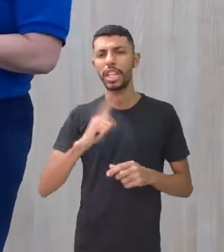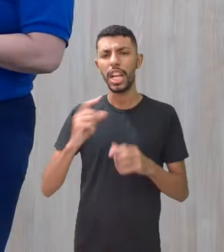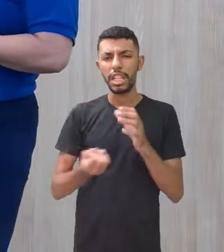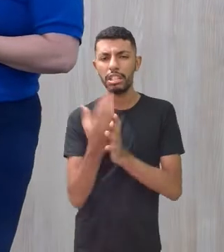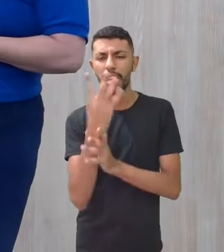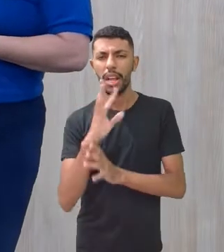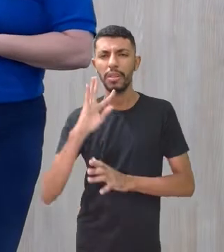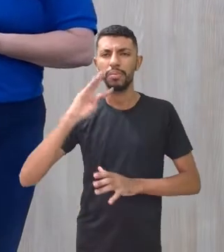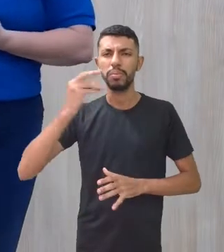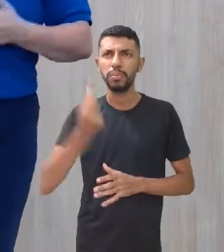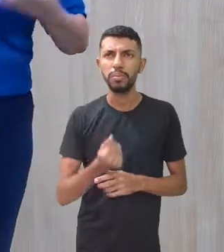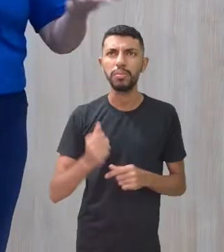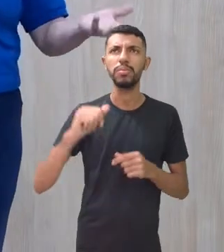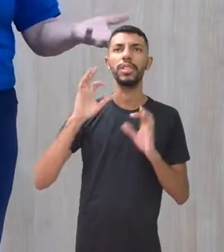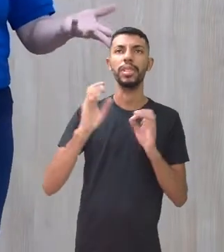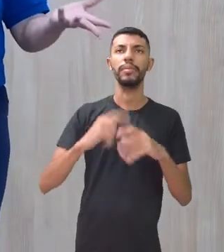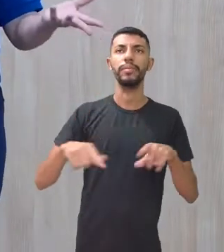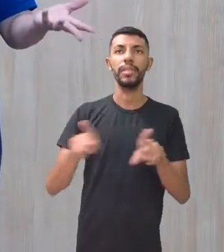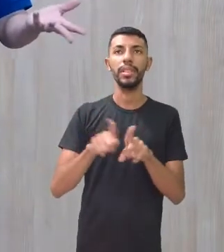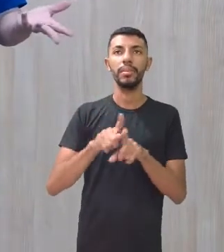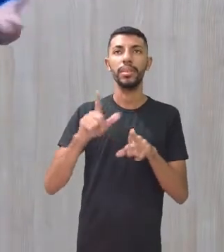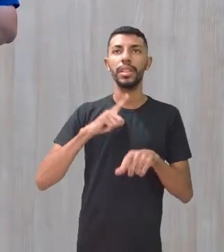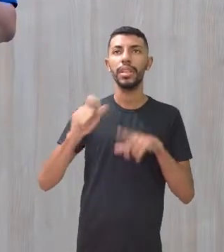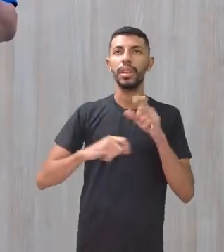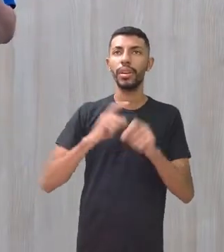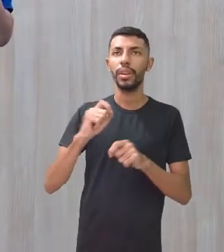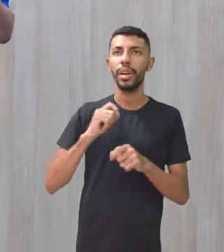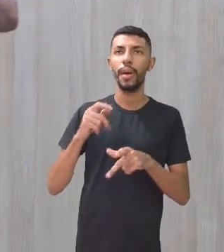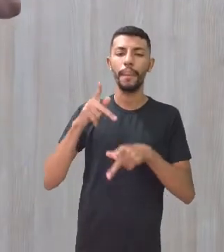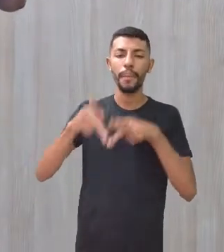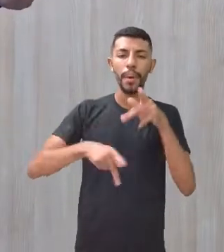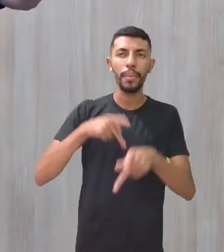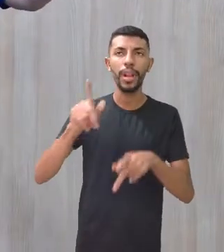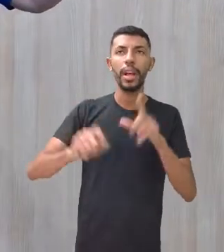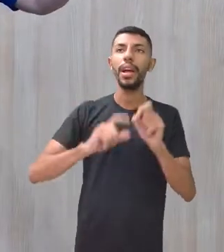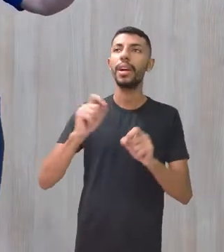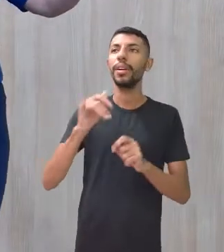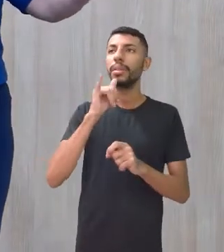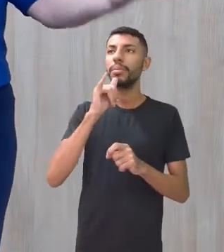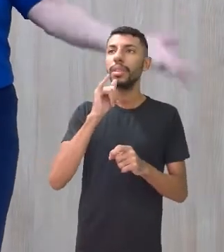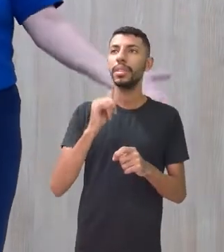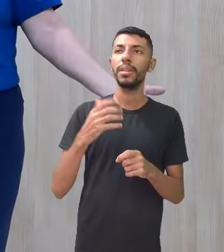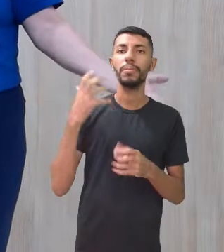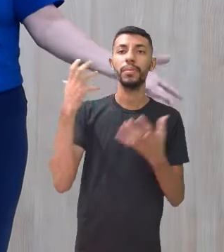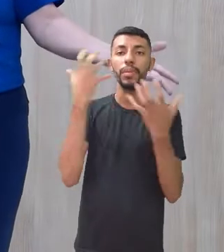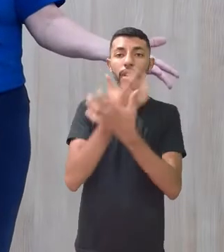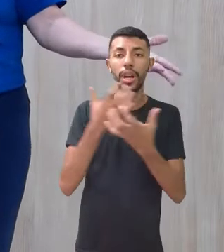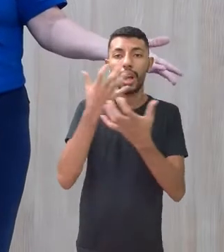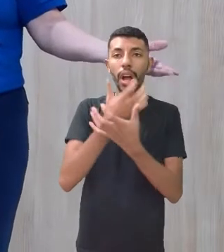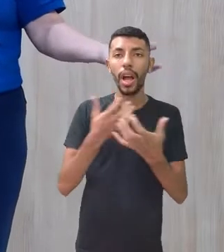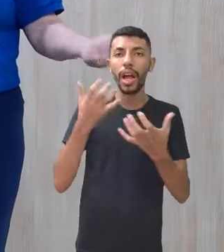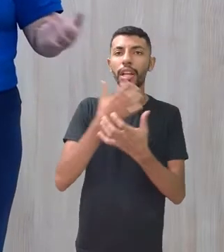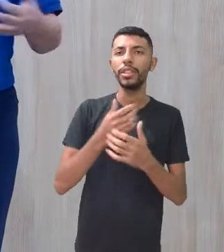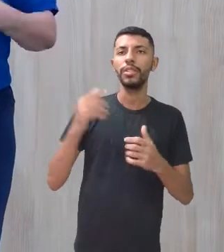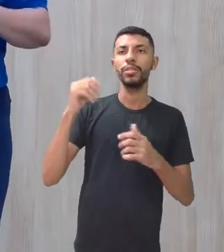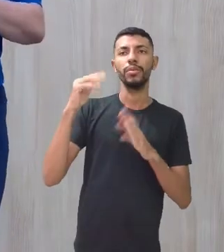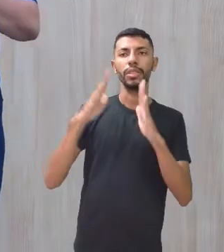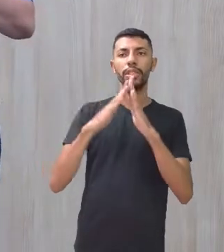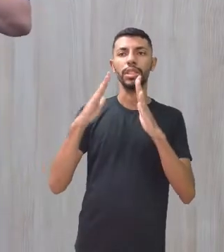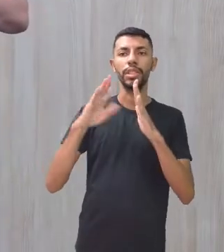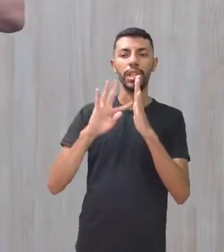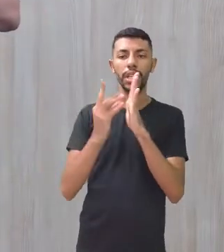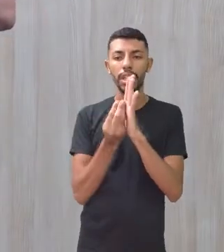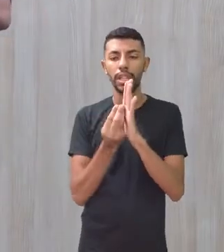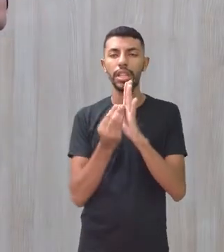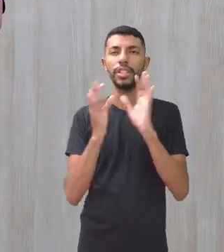por isso ela é erudita. E tem a música sacra popular, que é, por exemplo, os cantores gospel, que vocês gostam de ouvir.